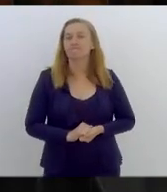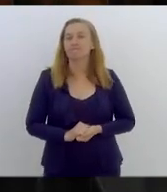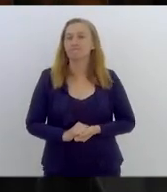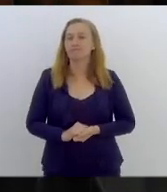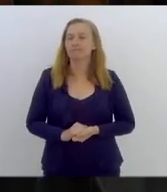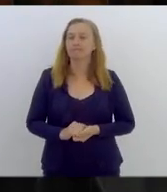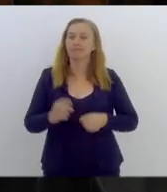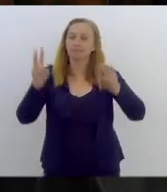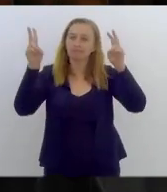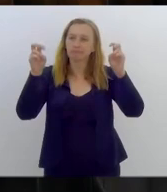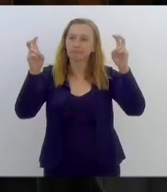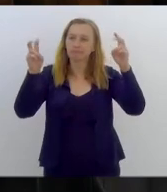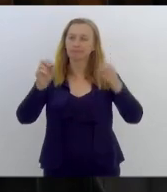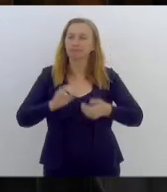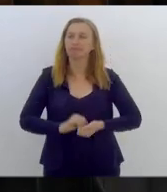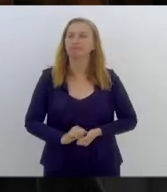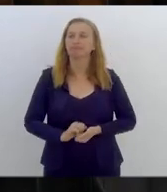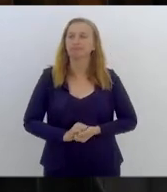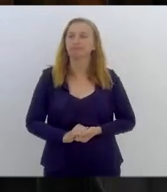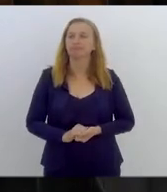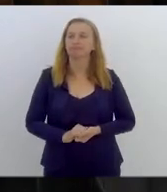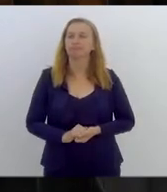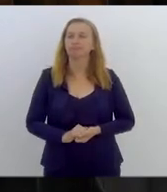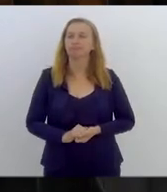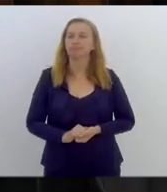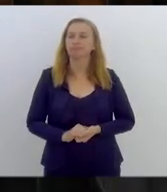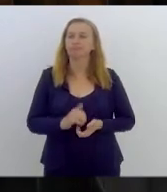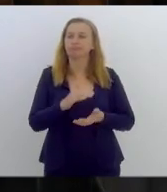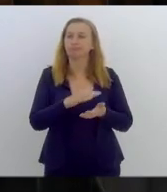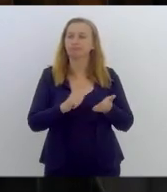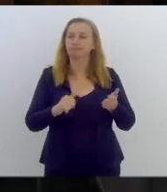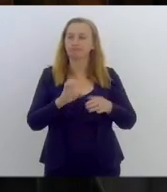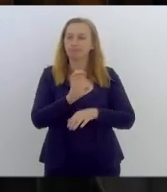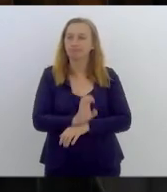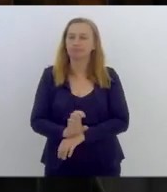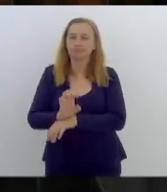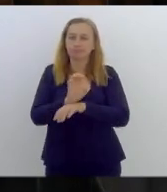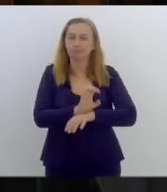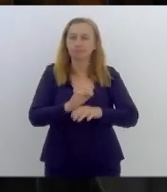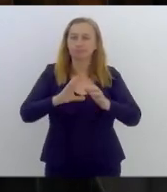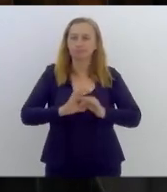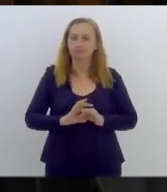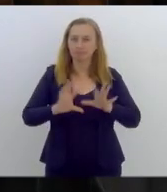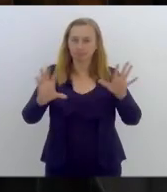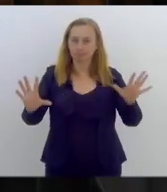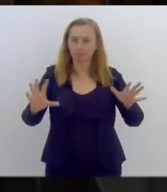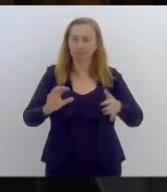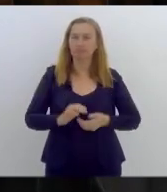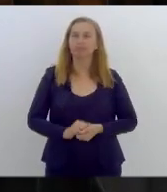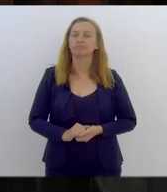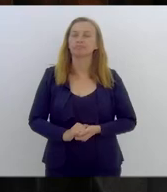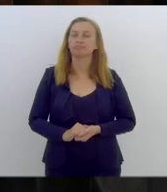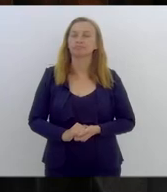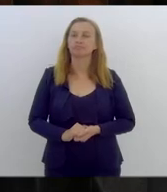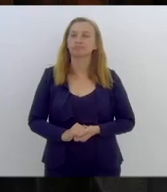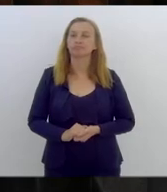na questão de tirar dos Estados a sua liberdade de